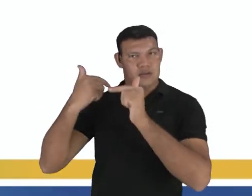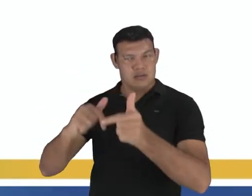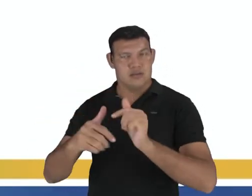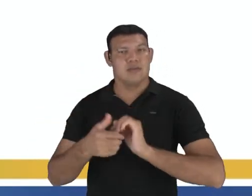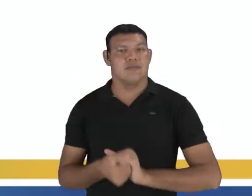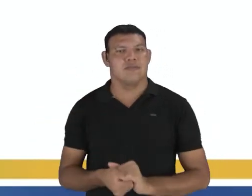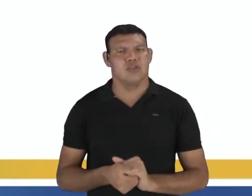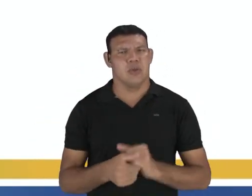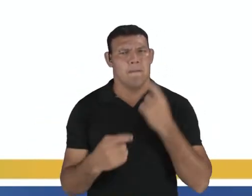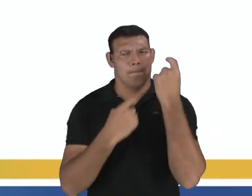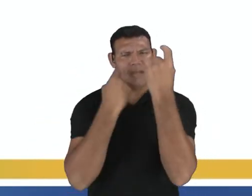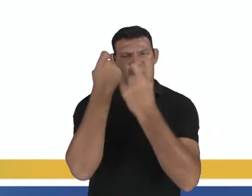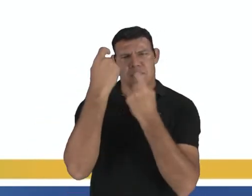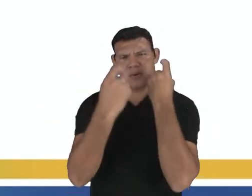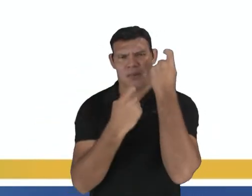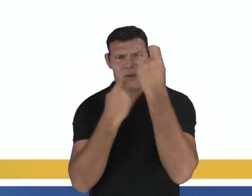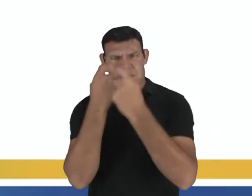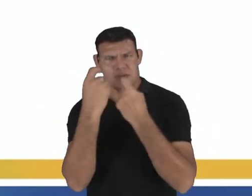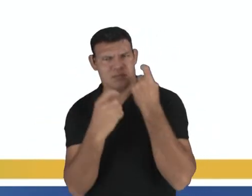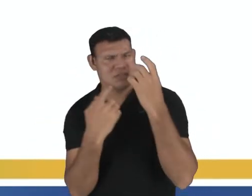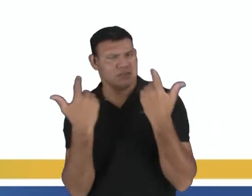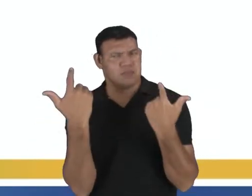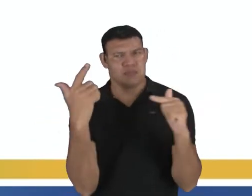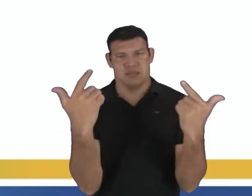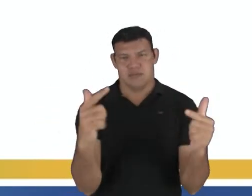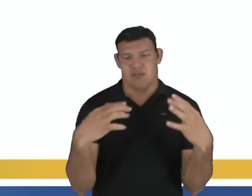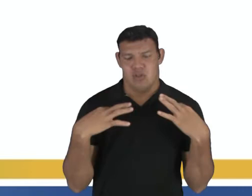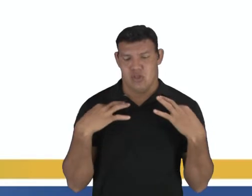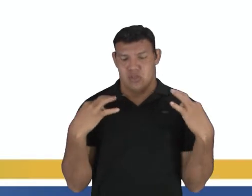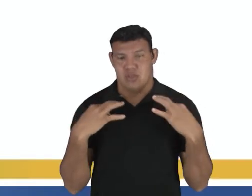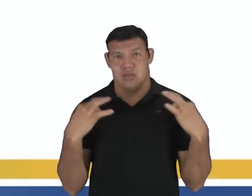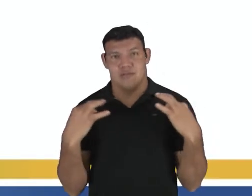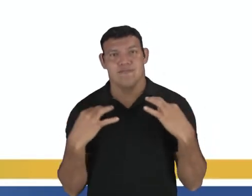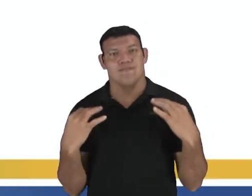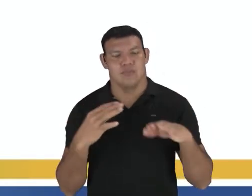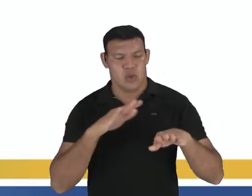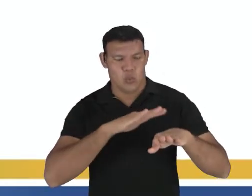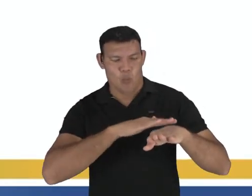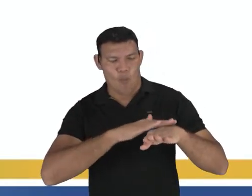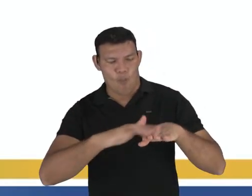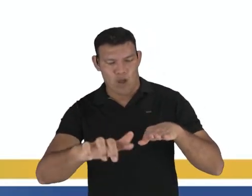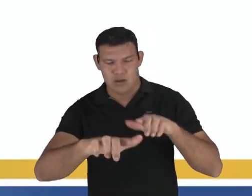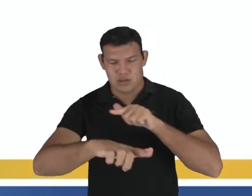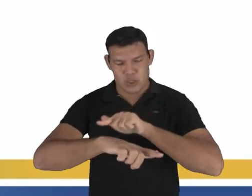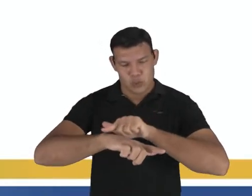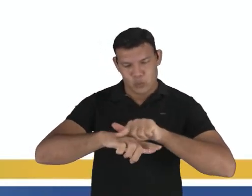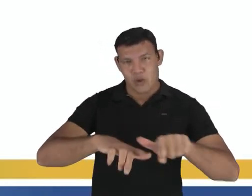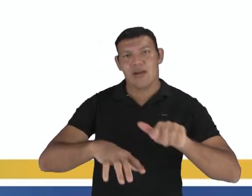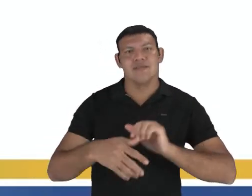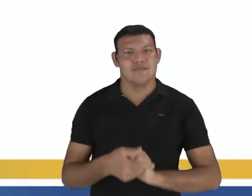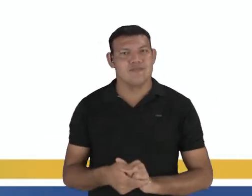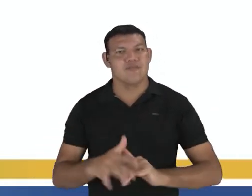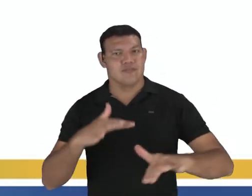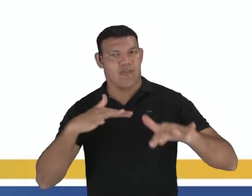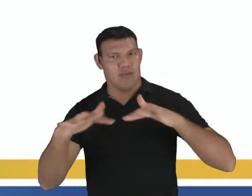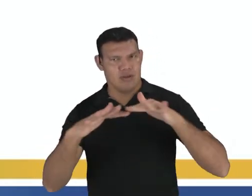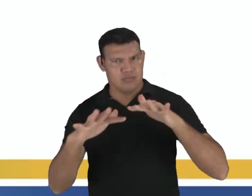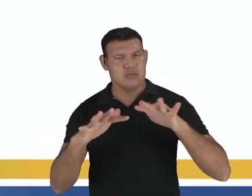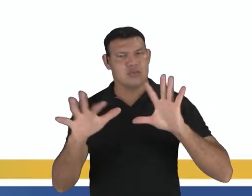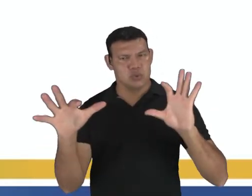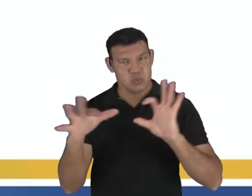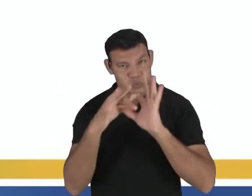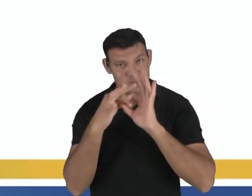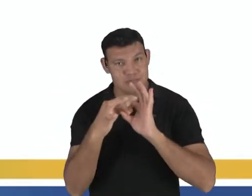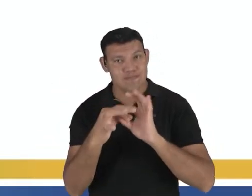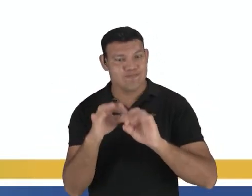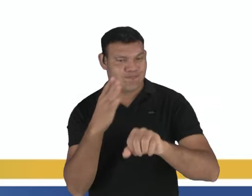não temos mais a mesma preocupação com as vestimentas. Os bailarinos estão descalços, os movimentos eles estão bem